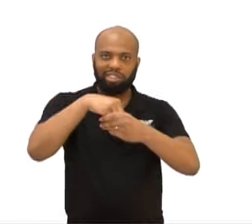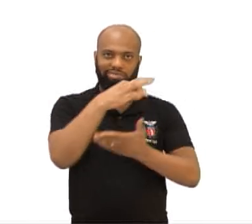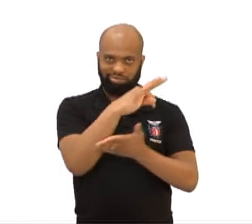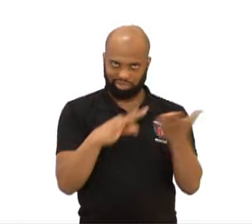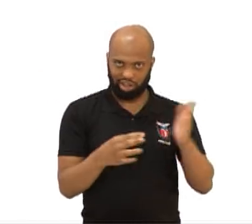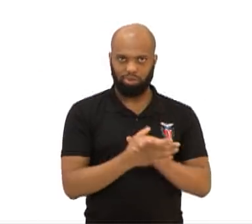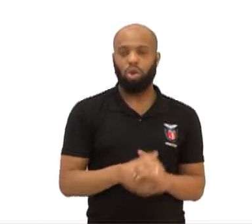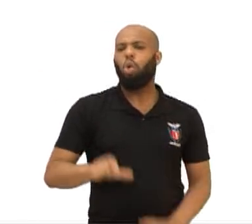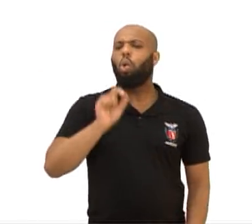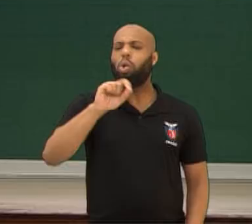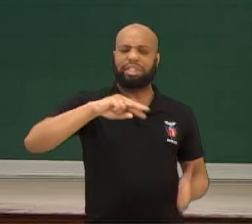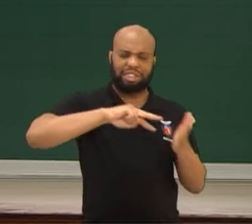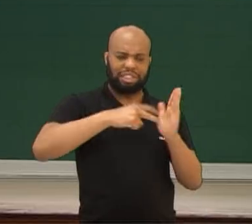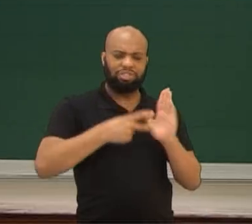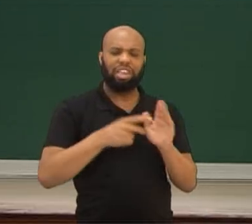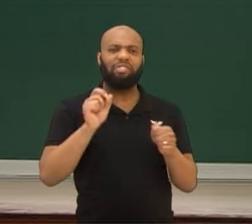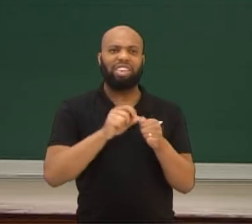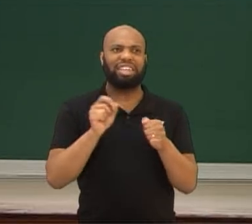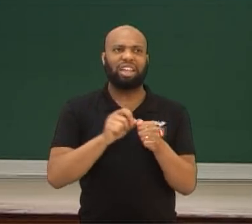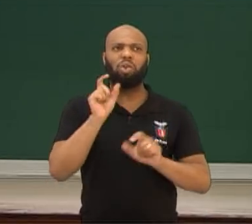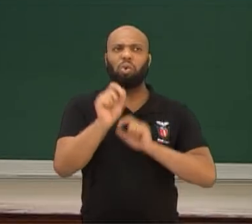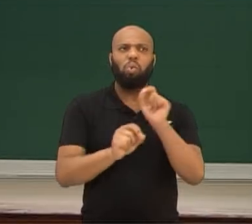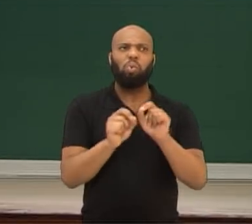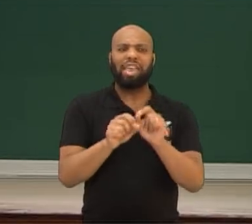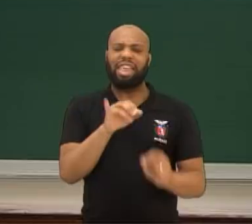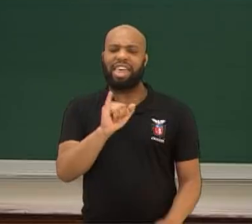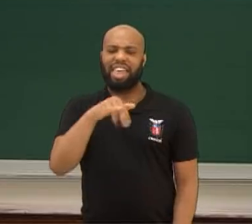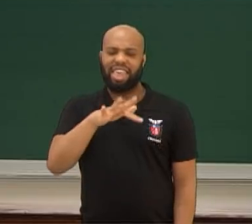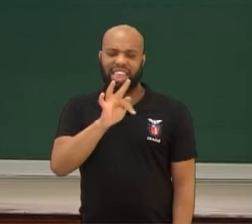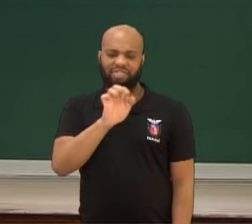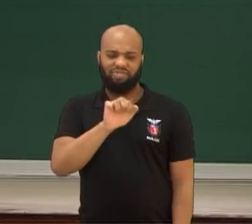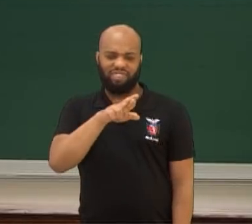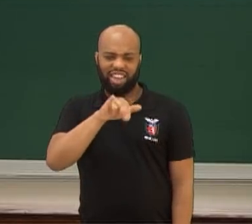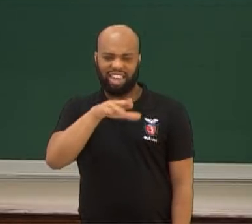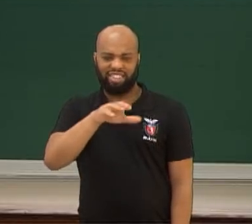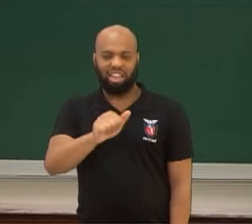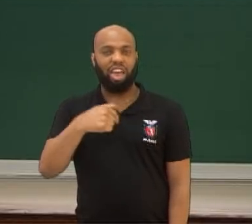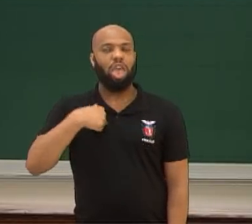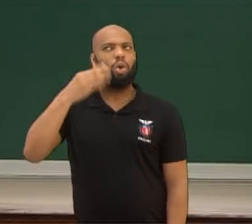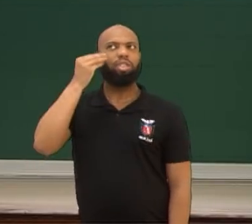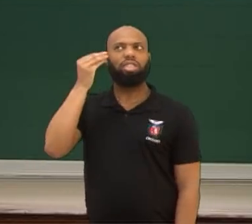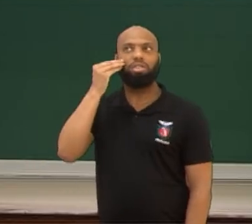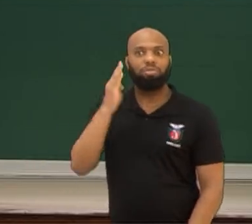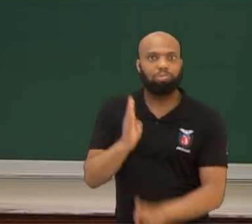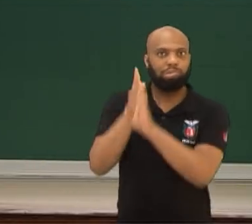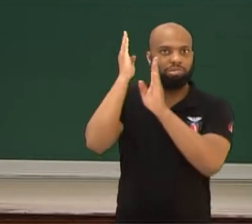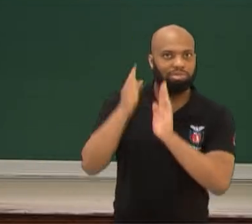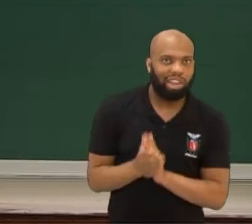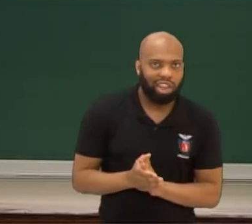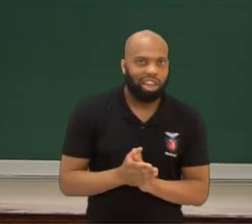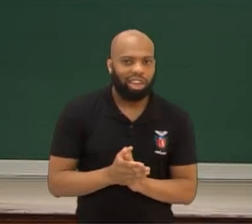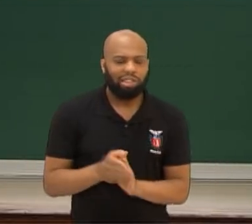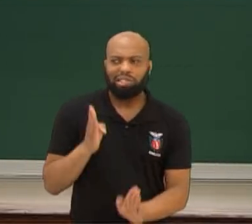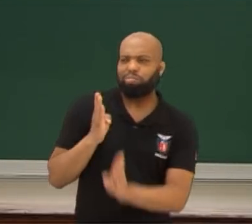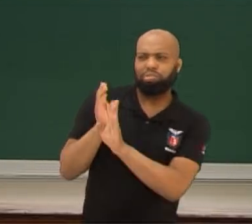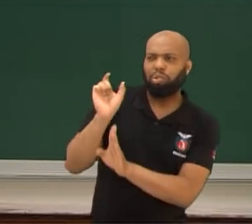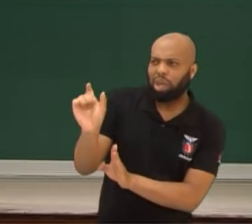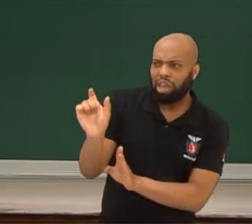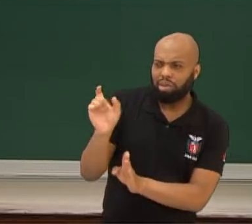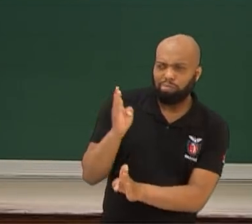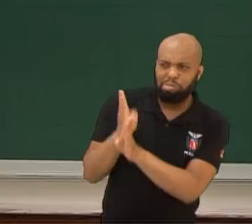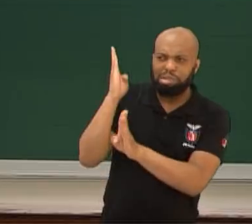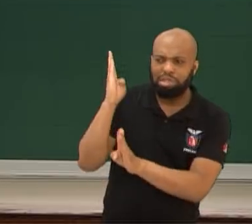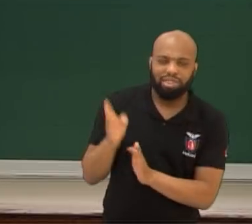O que significa fazer inferências? É quando eu tento adivinhar o significado. né? Então, na literatura, a gente costuma dizer para os alunos